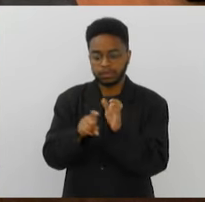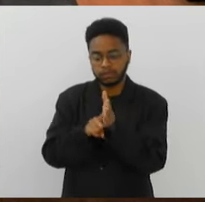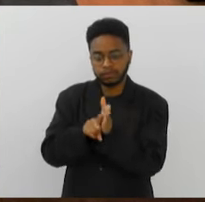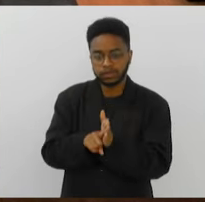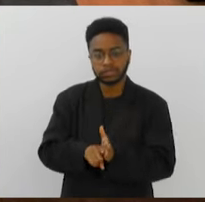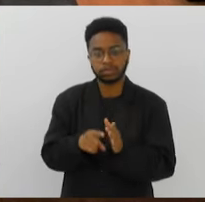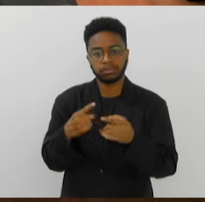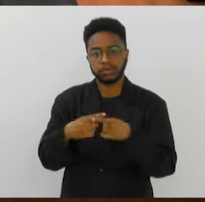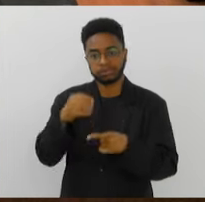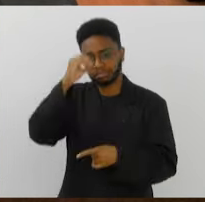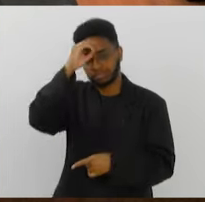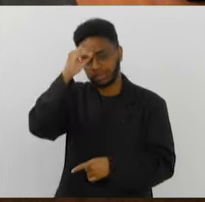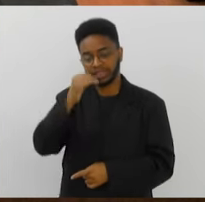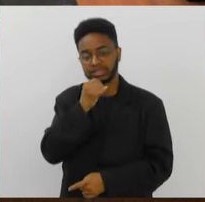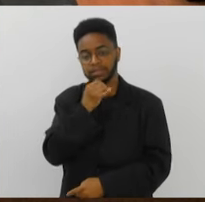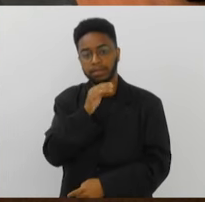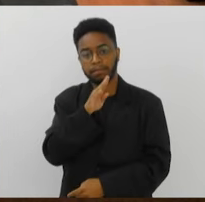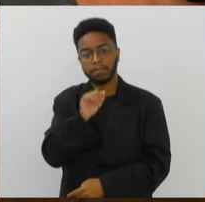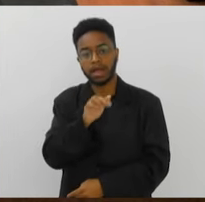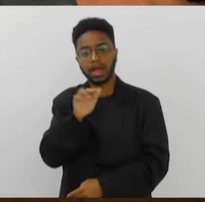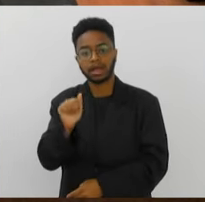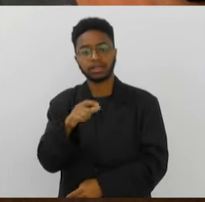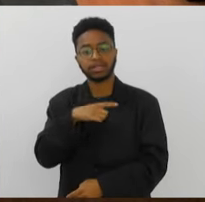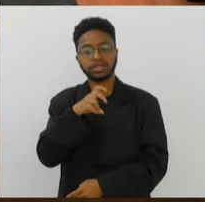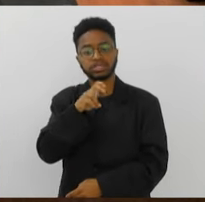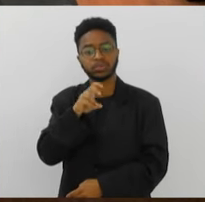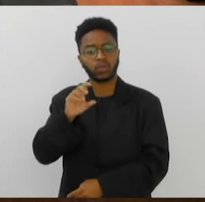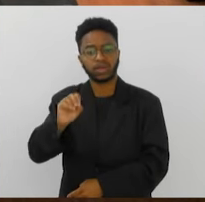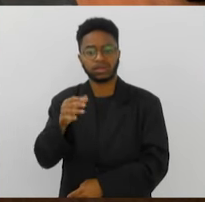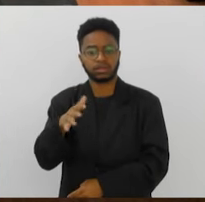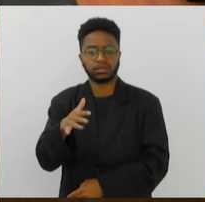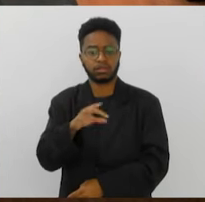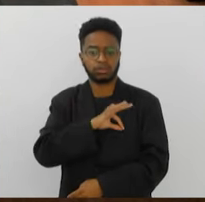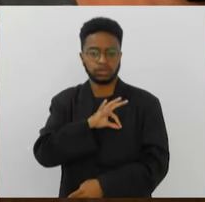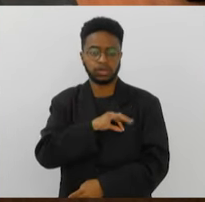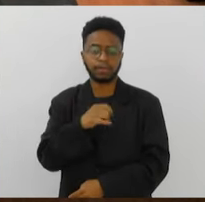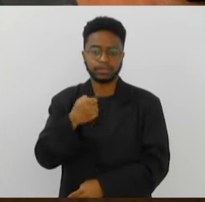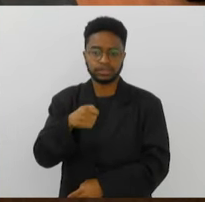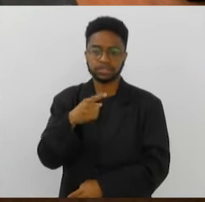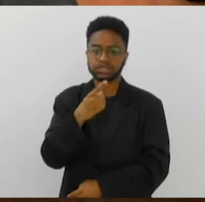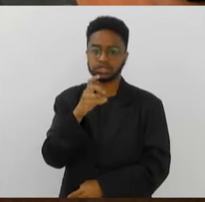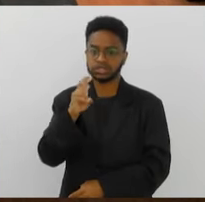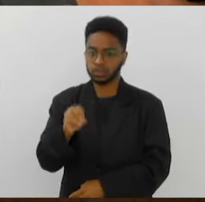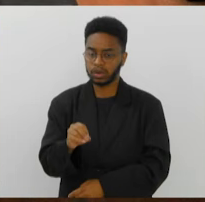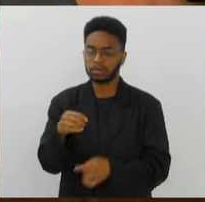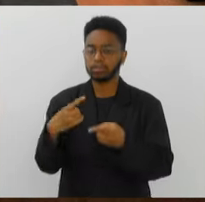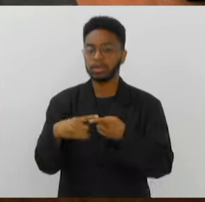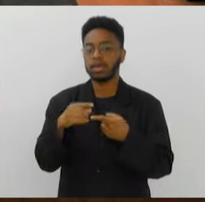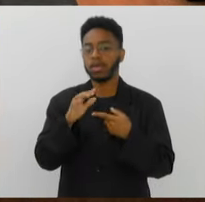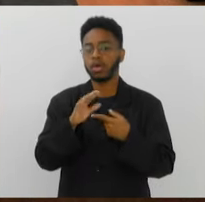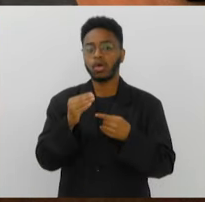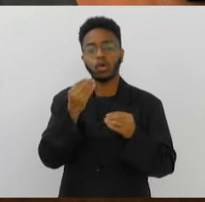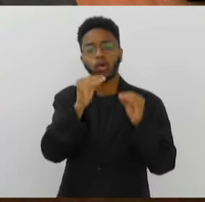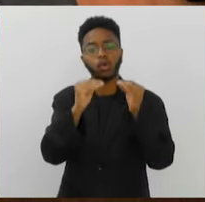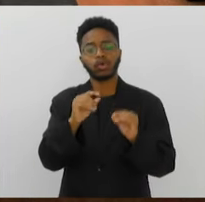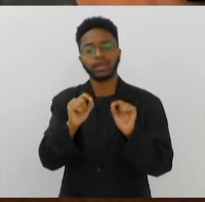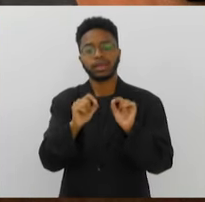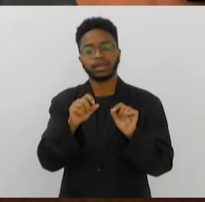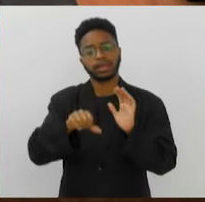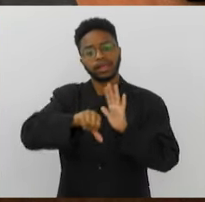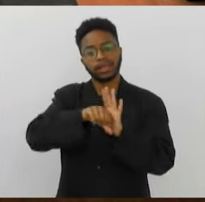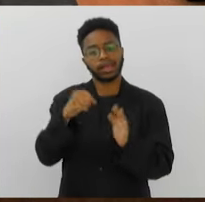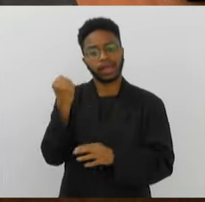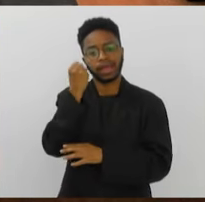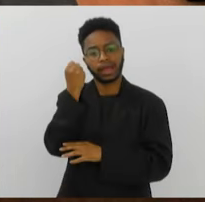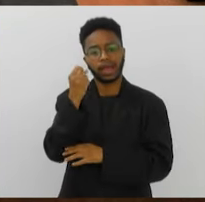Aí você pega uma barra da Tijuca que tem 50 e poucos policiais, tinha que ter 150. Você fica por amostrar, dando prioridade aos crimes mais graves, fazendo tudo logicamente,